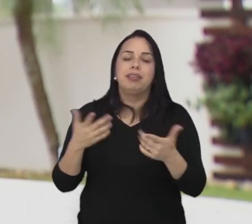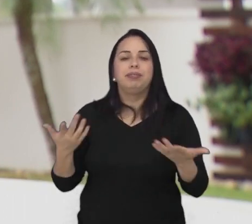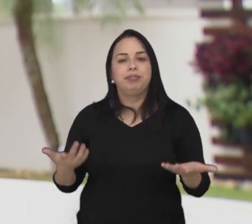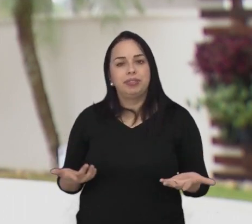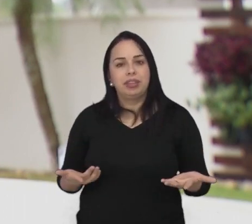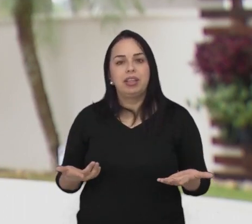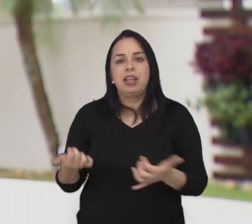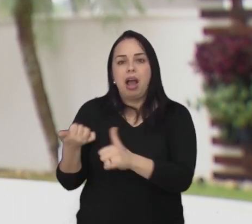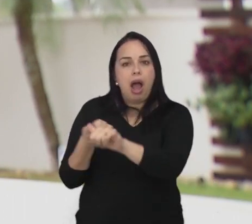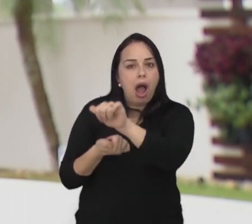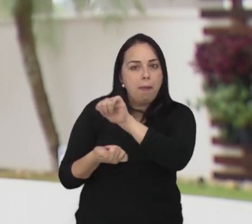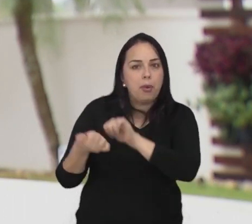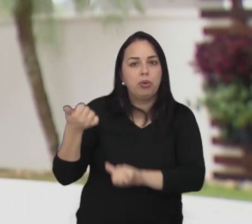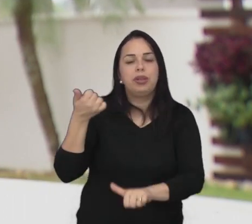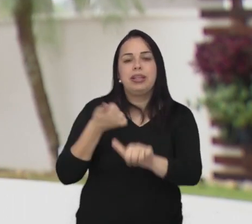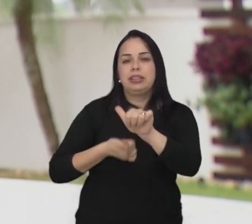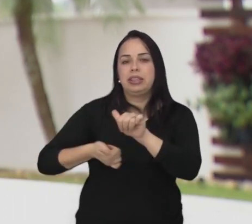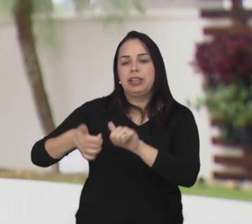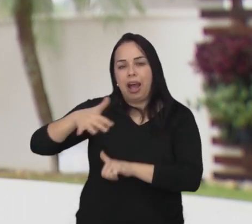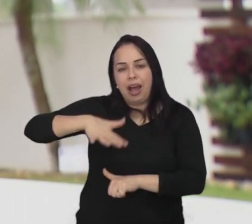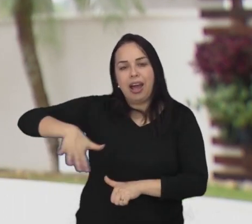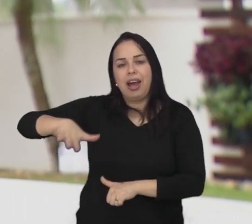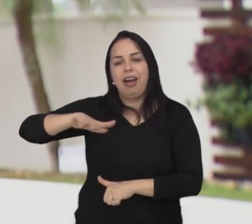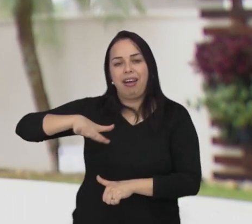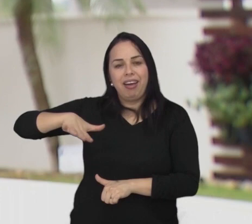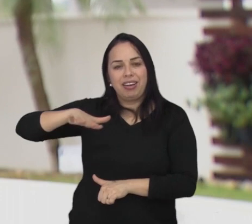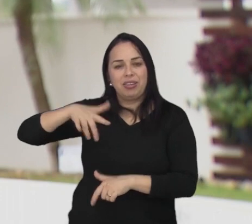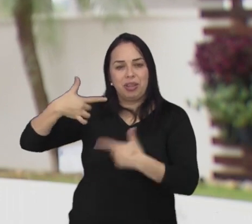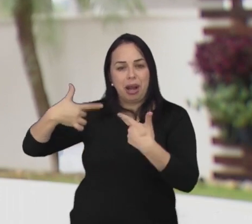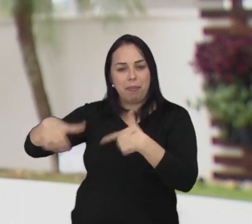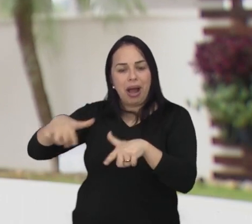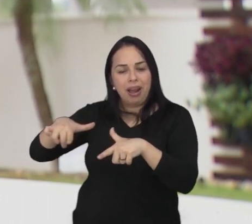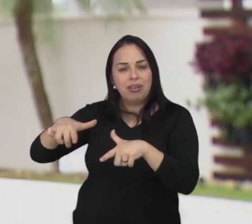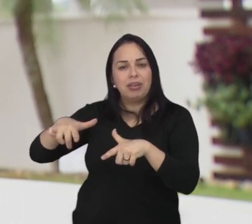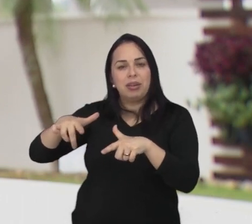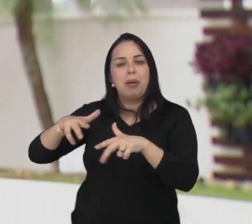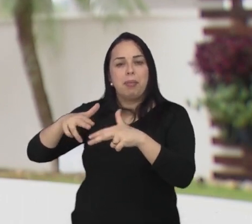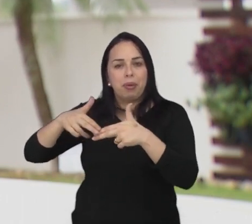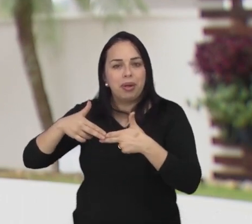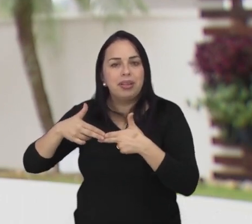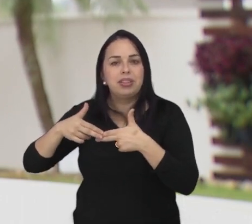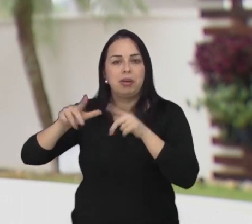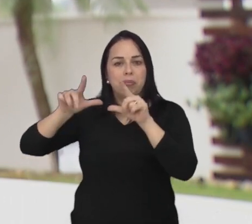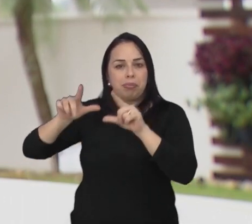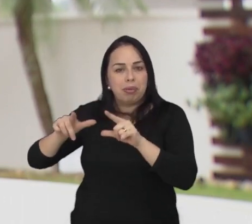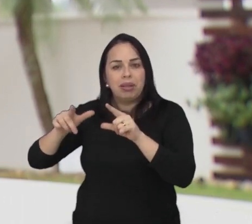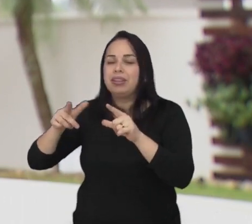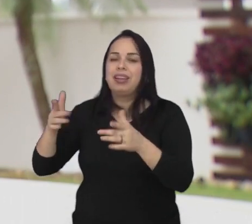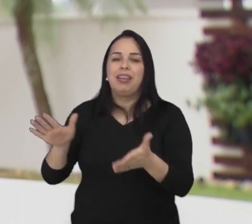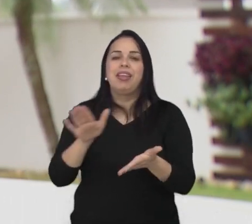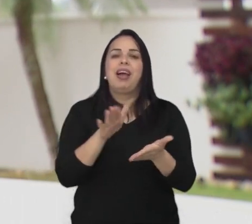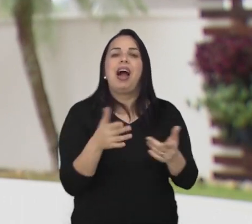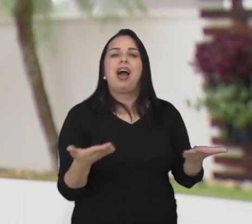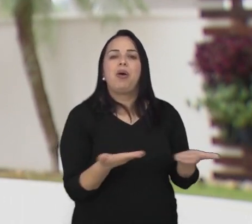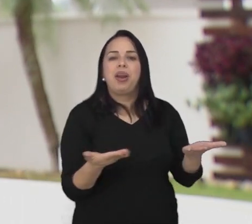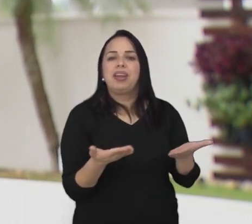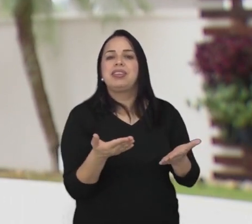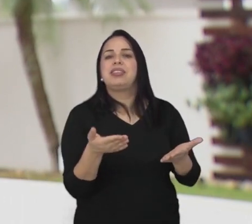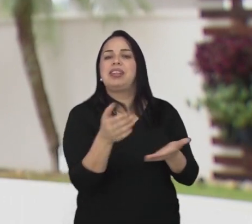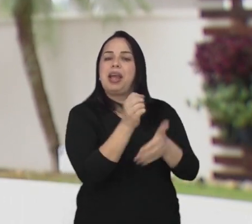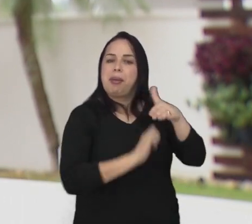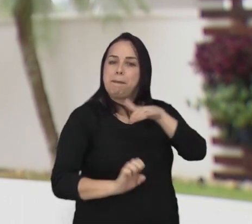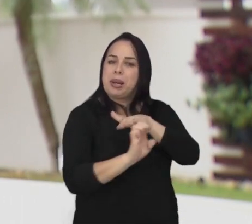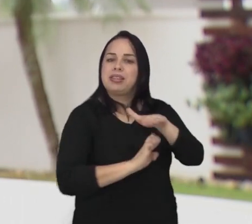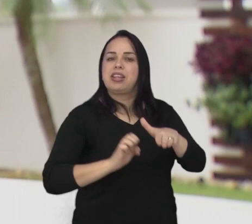menos sujeitas às alterações de mercado. Então é só ver, né, as empresas mais sustentáveis são as que ficaram agora, né, depois